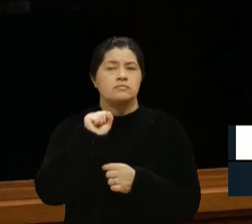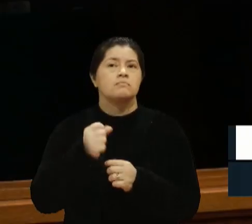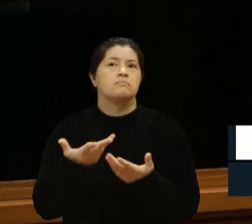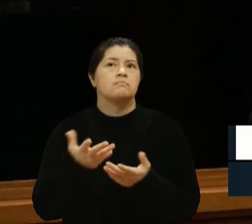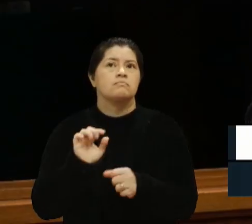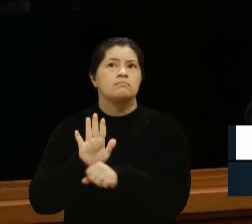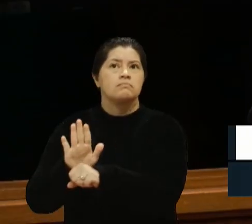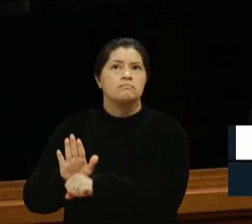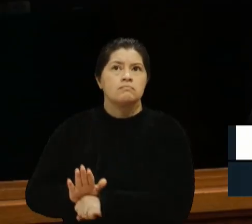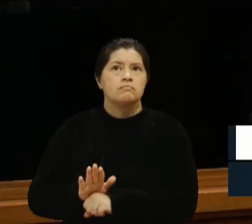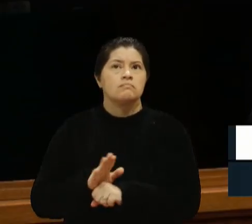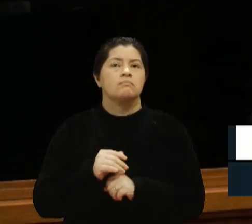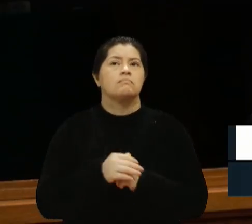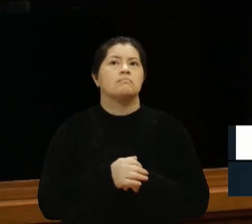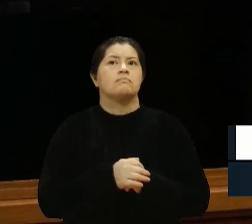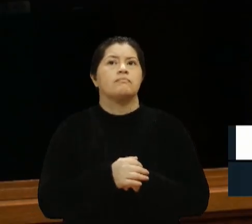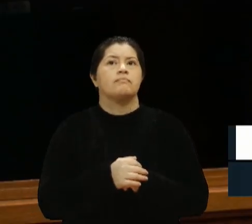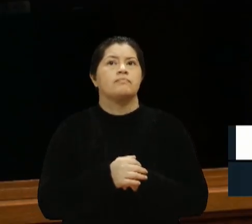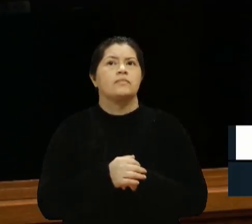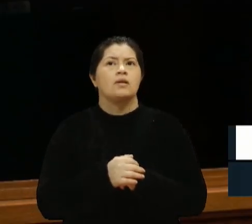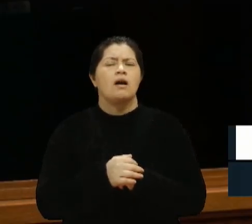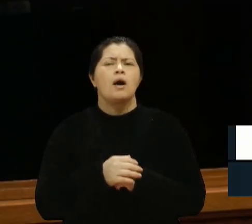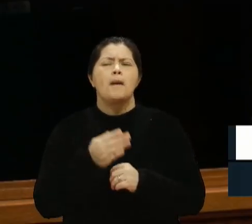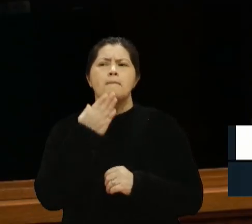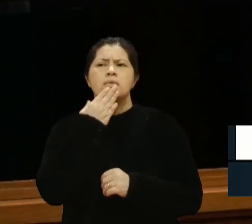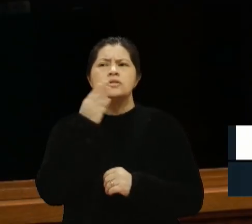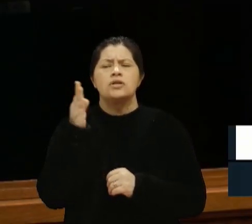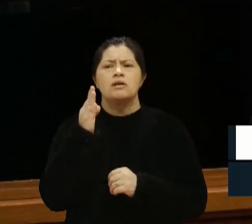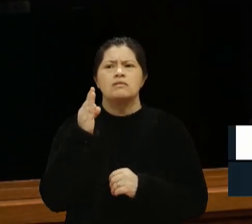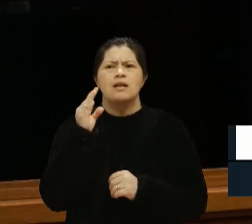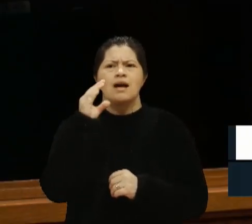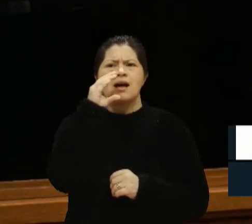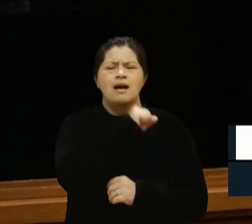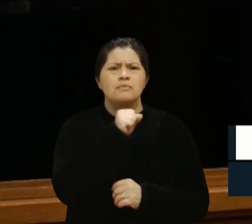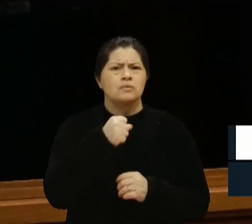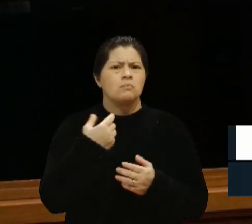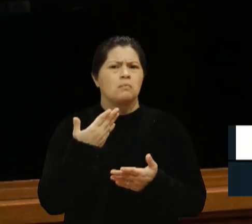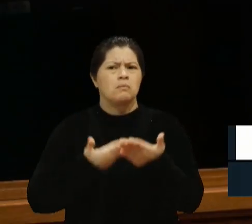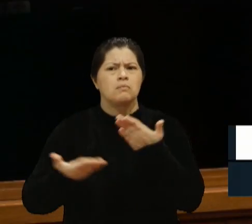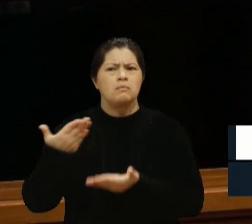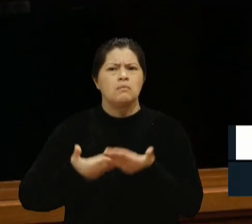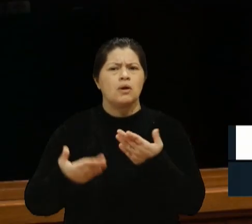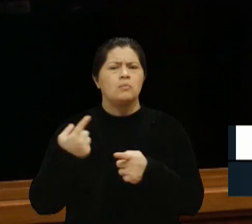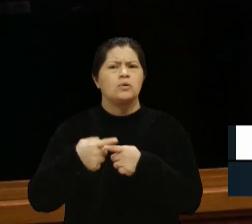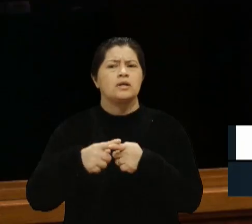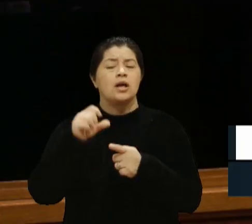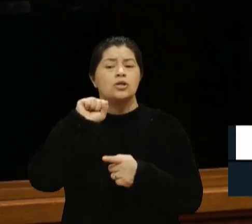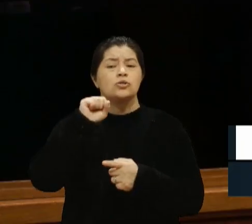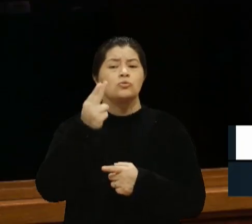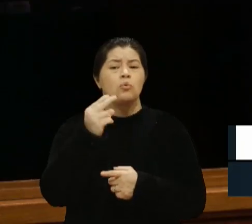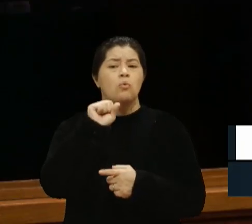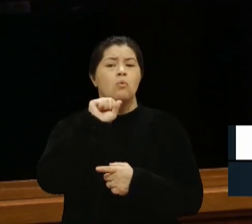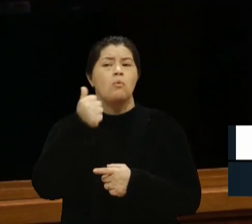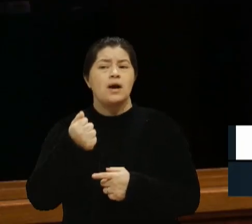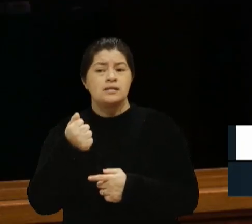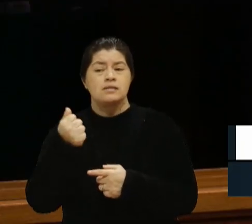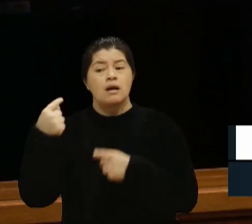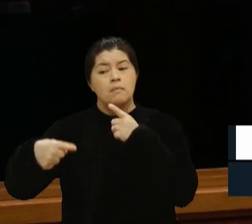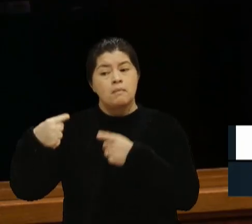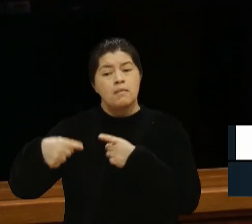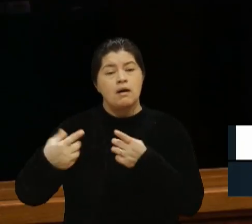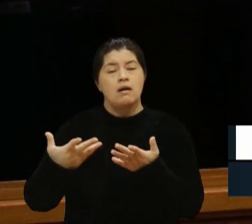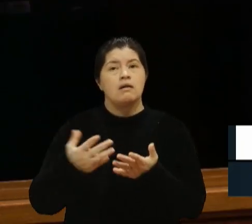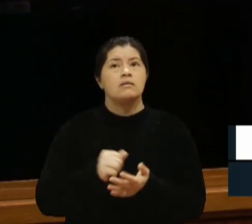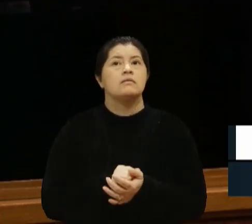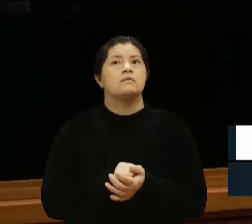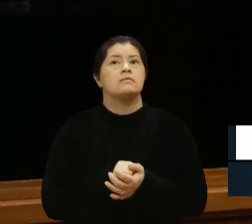Aproveito para pedir, né, a agilidade dos colegas das comissões para a gente trazer a Lei do SUAS para debate. Queria que tu falasse um pouco depois sobre a